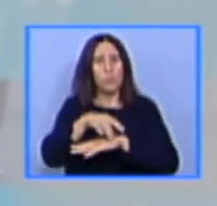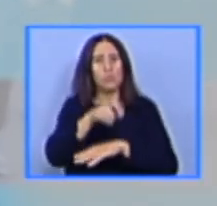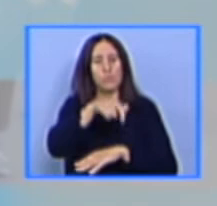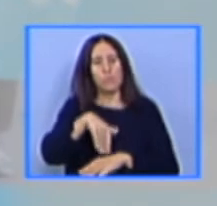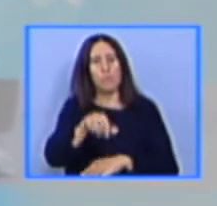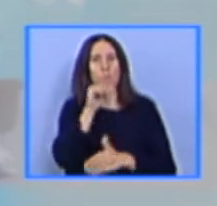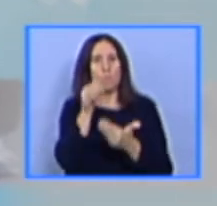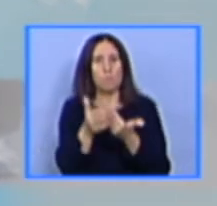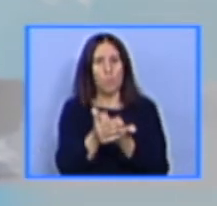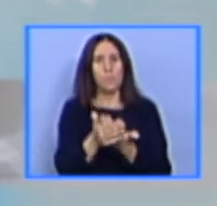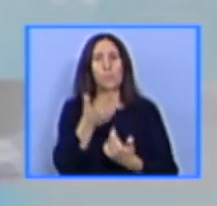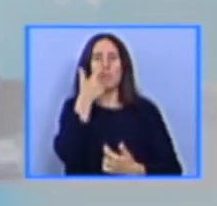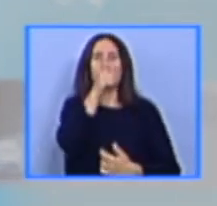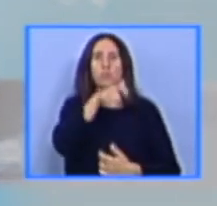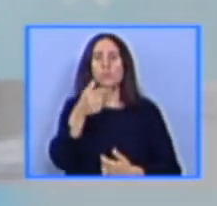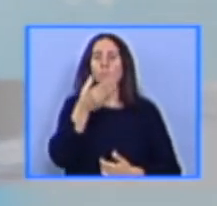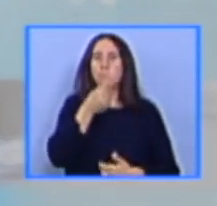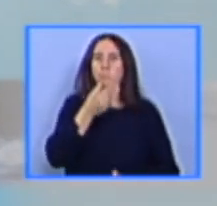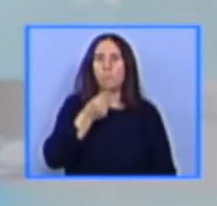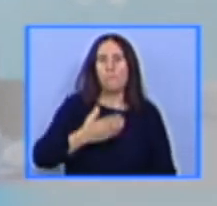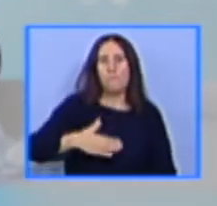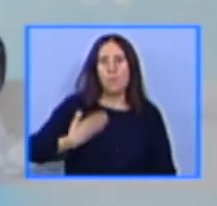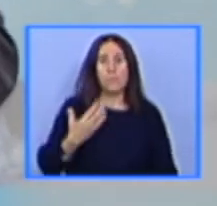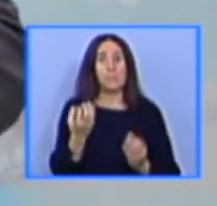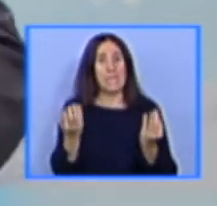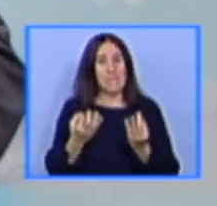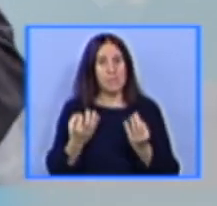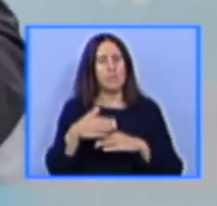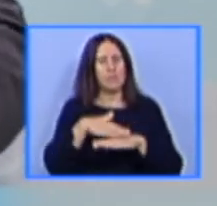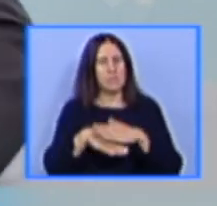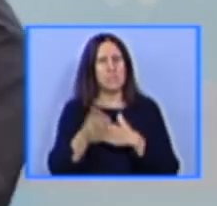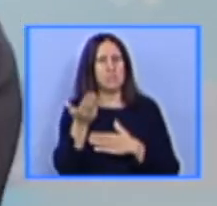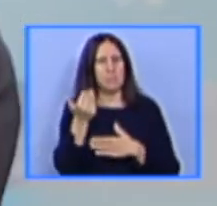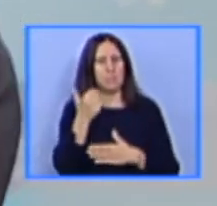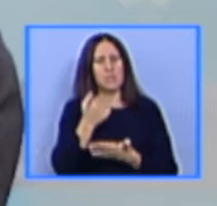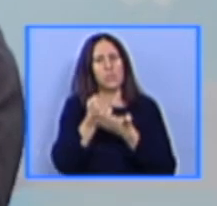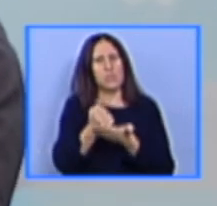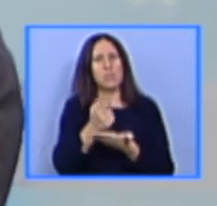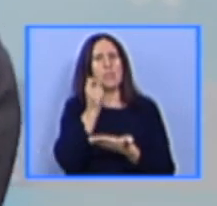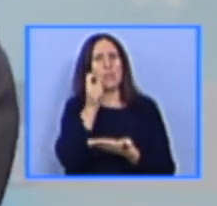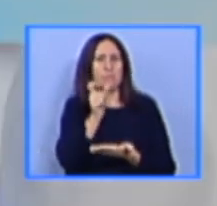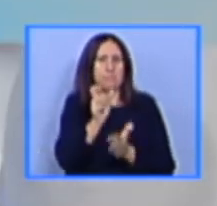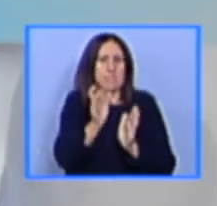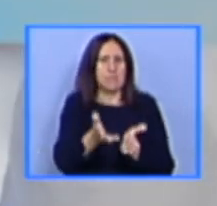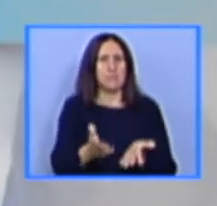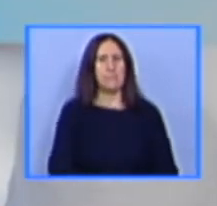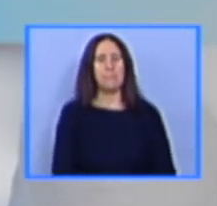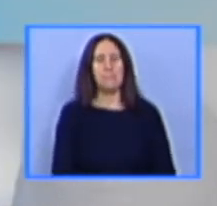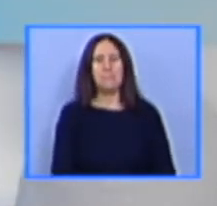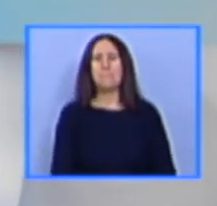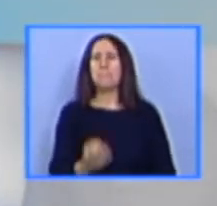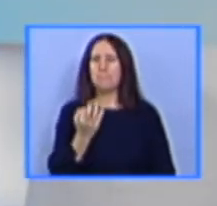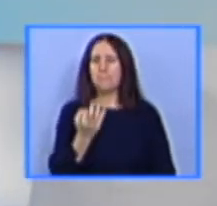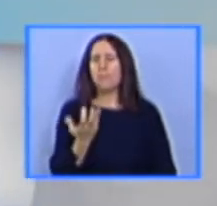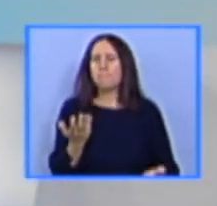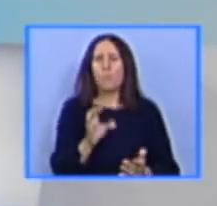moribundos, das pessoas mais envelhecidas e que, de facto, há ainda muito por fazer para assistir a quem precisa. De que forma é que os movimentos